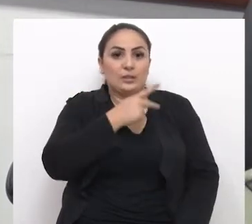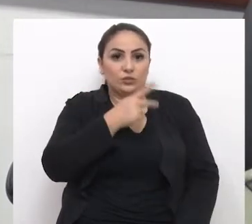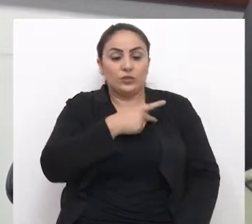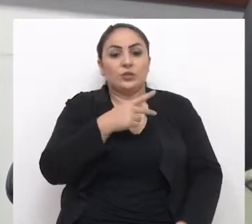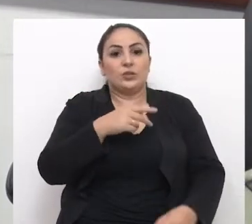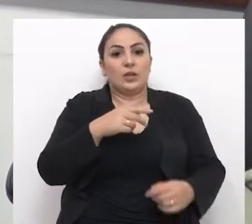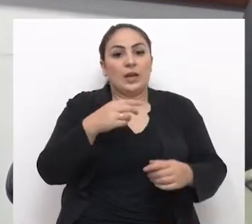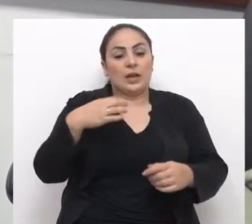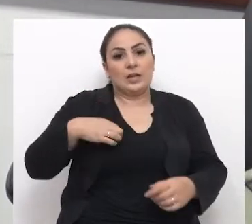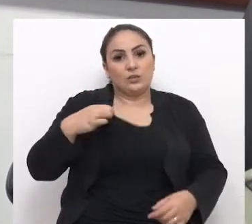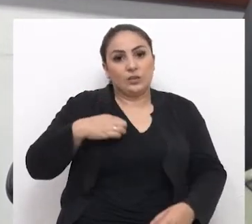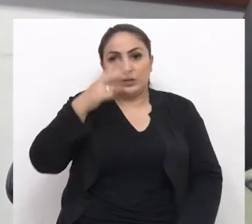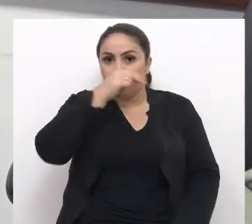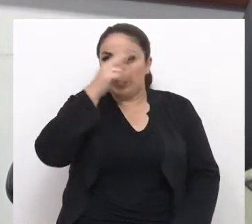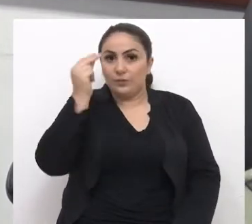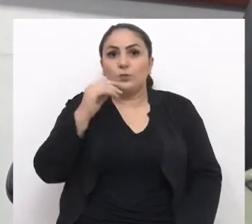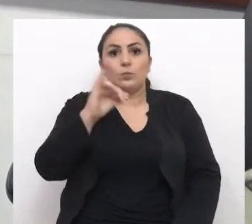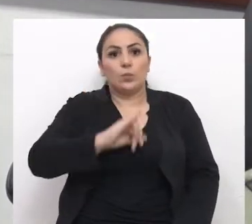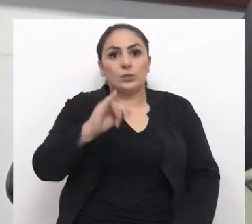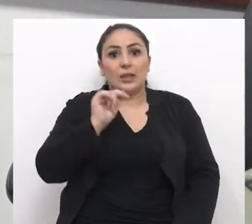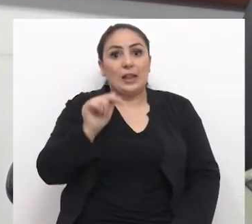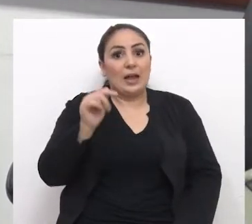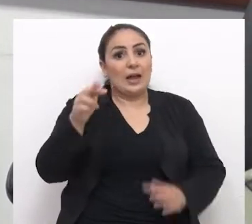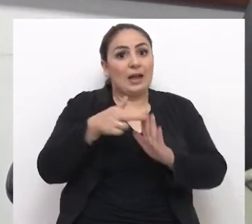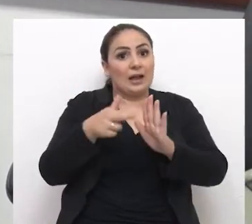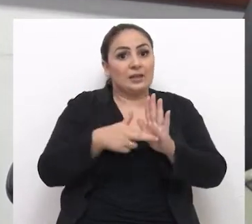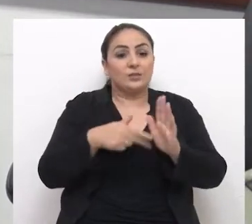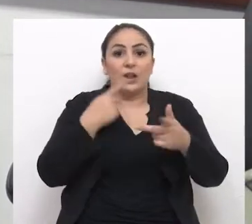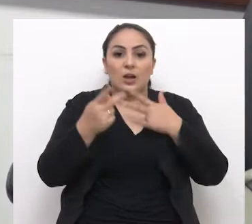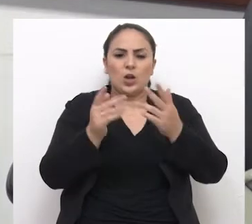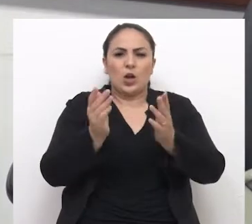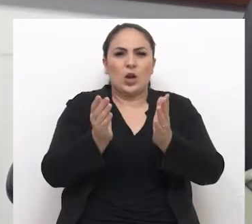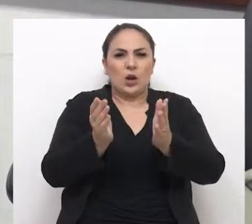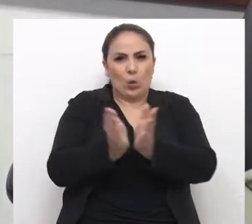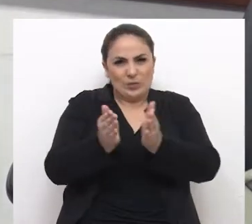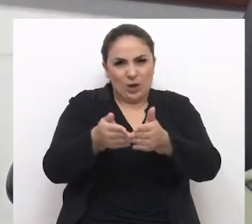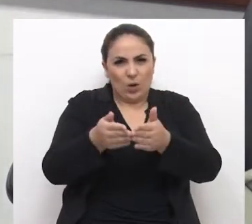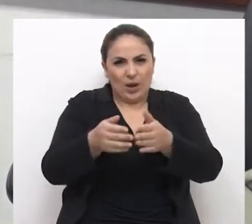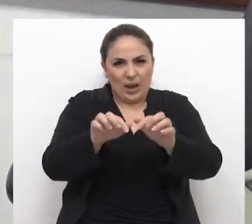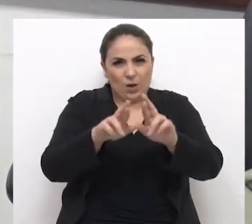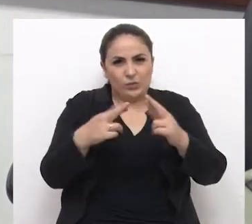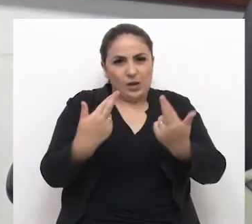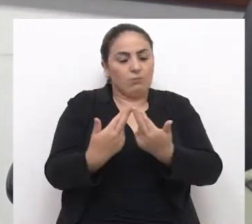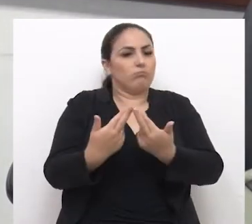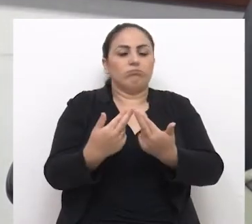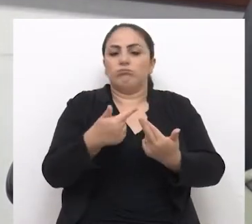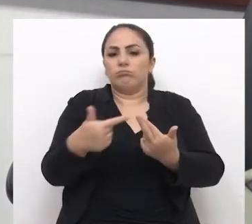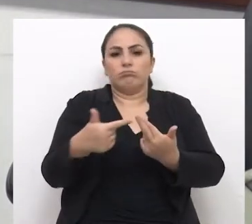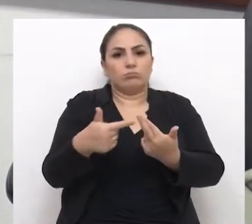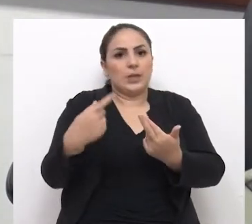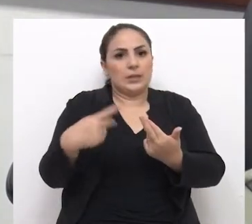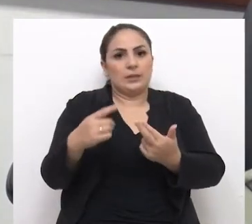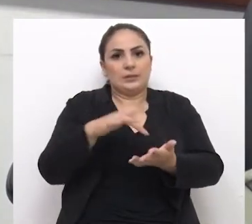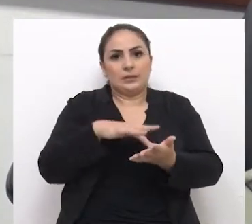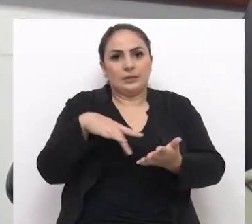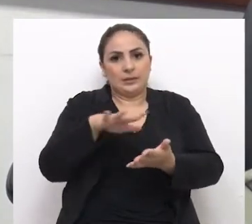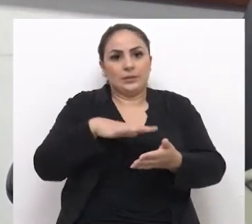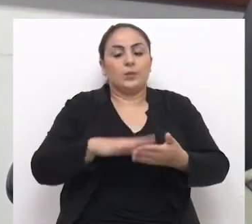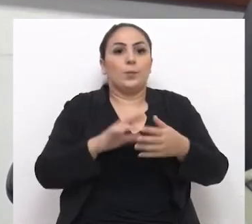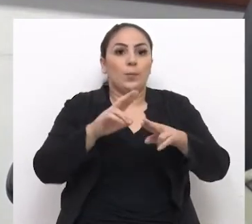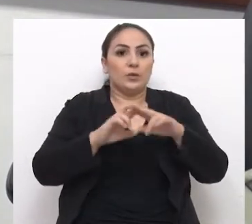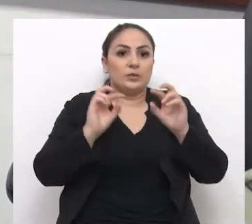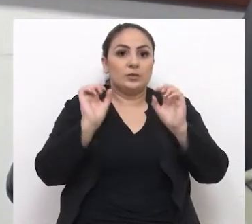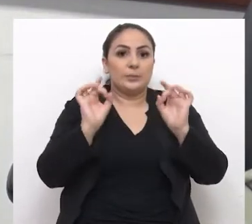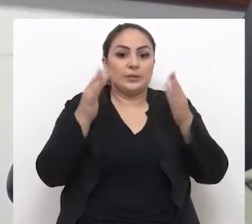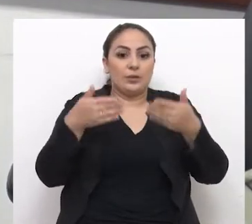os candidatos a prefeito foi bastante importante, porque ali se estabeleceu que os comícios realmente não são viáveis nessa